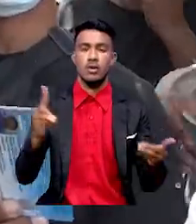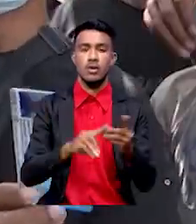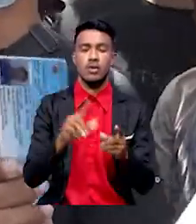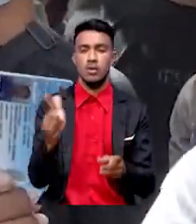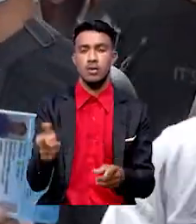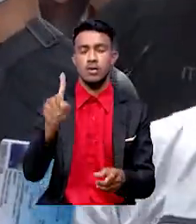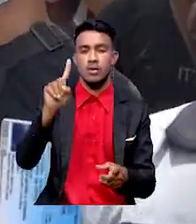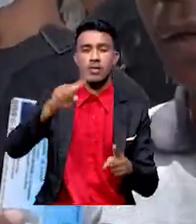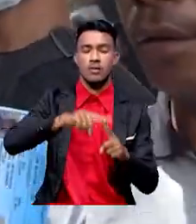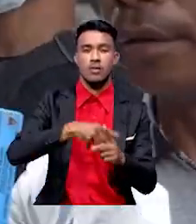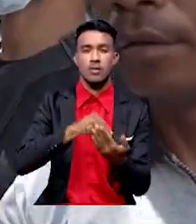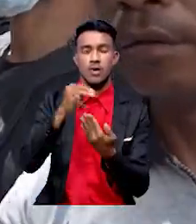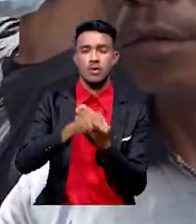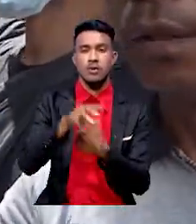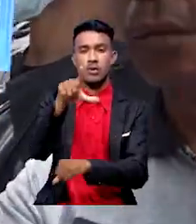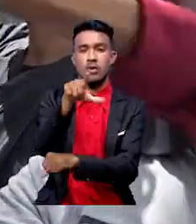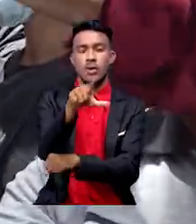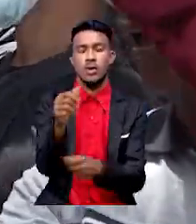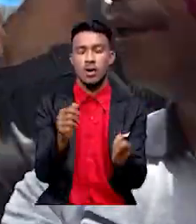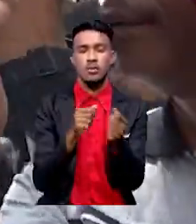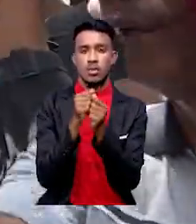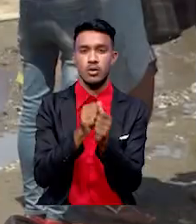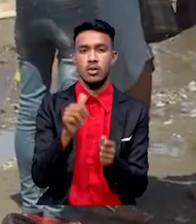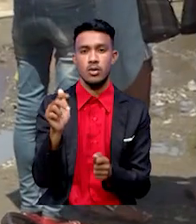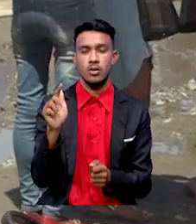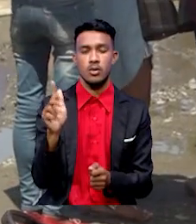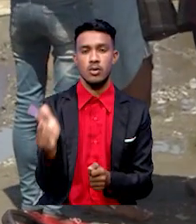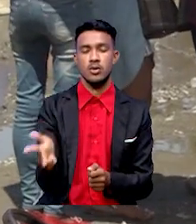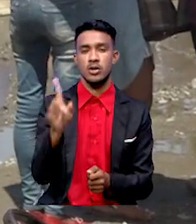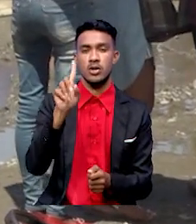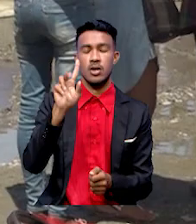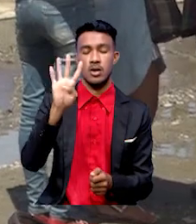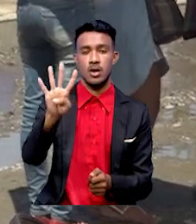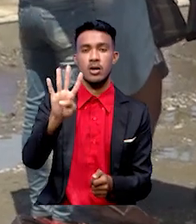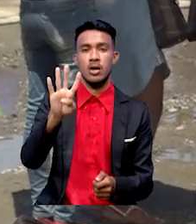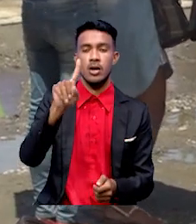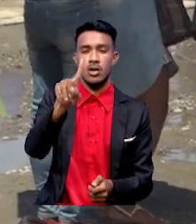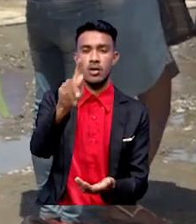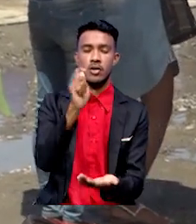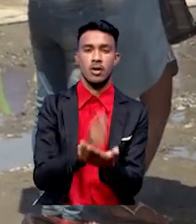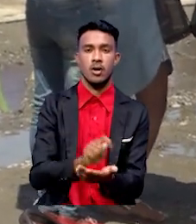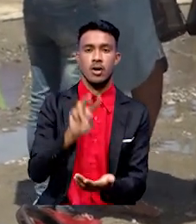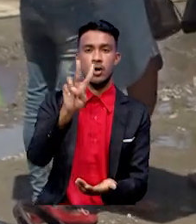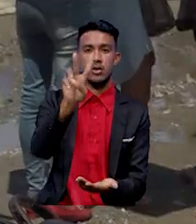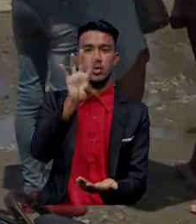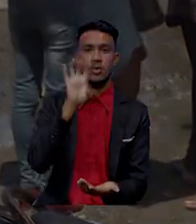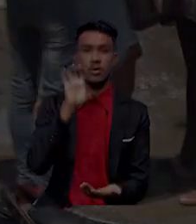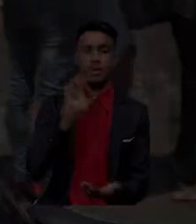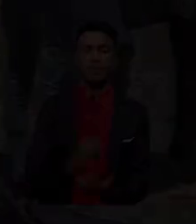fulang marsu loraikne hamutuk tonu resing hat husi acta rihung ida atusrua. Ekipa cobertura GMN.